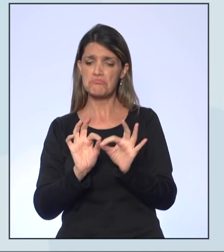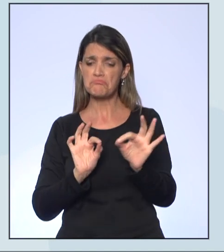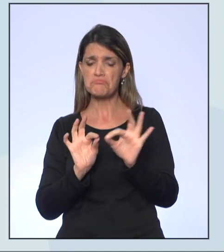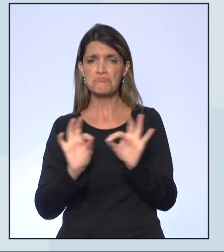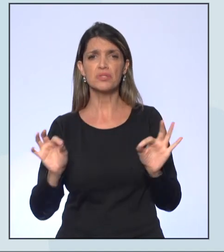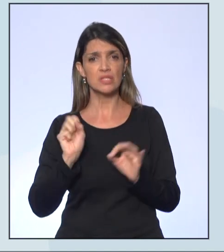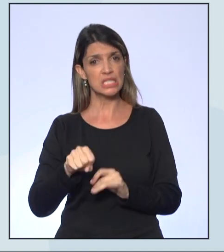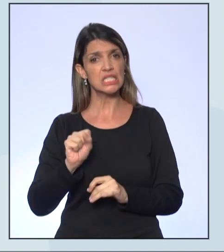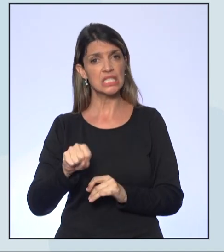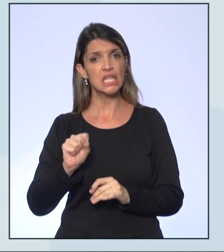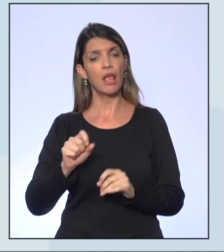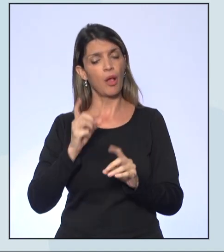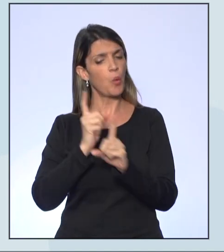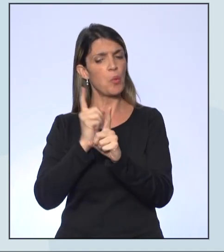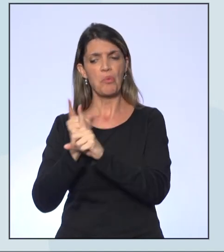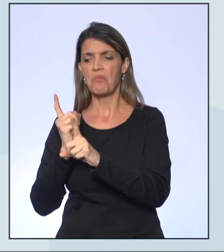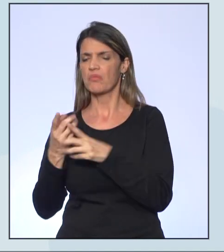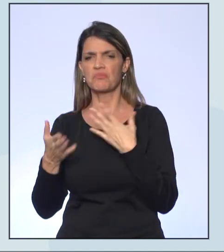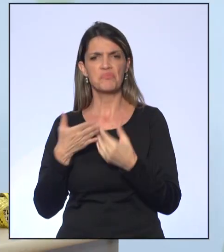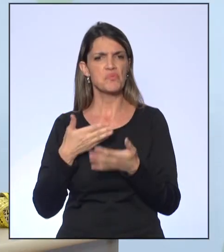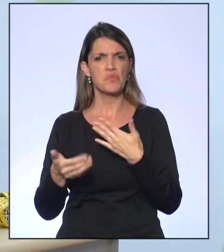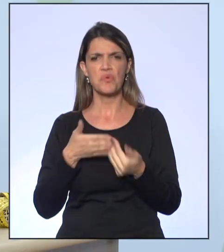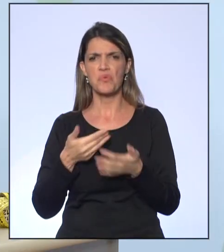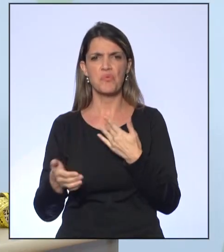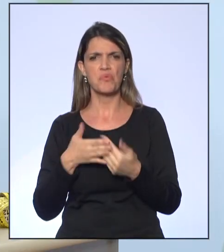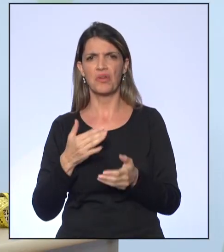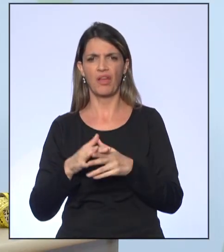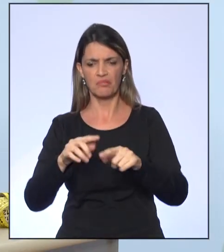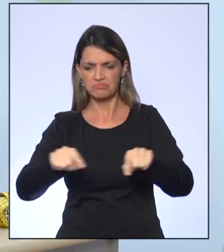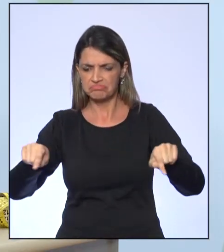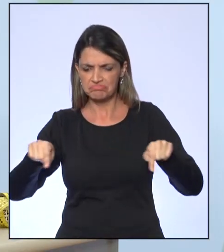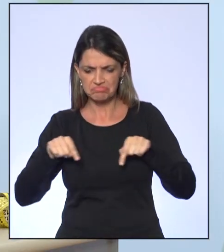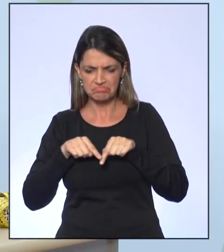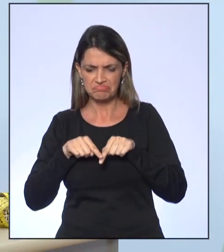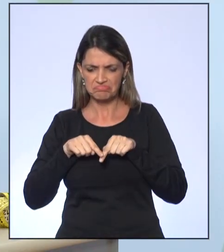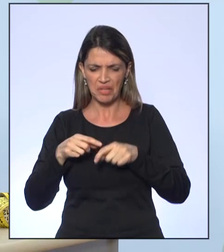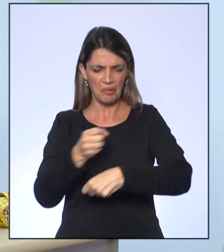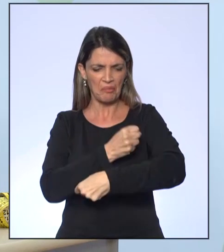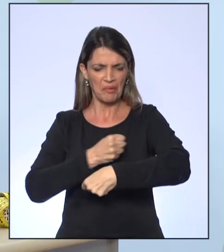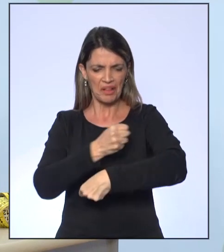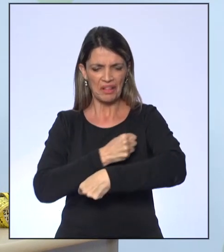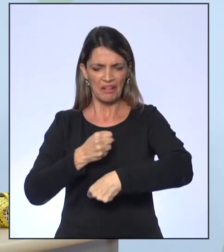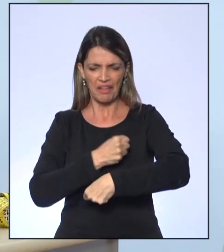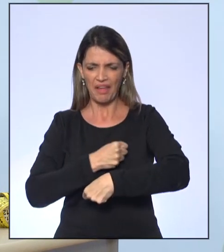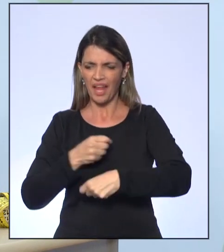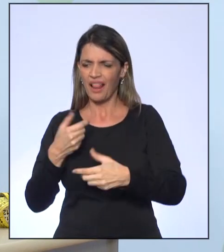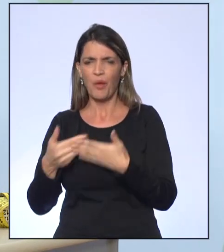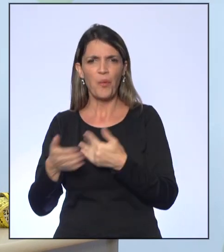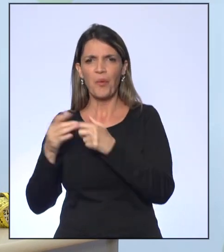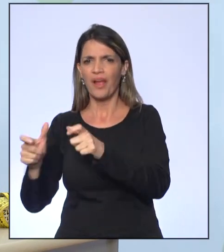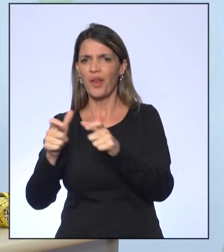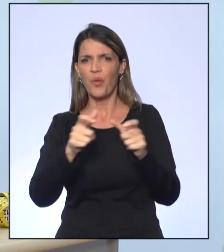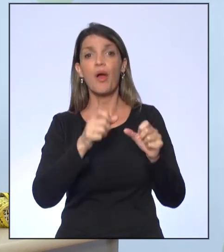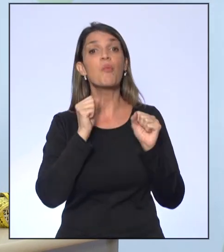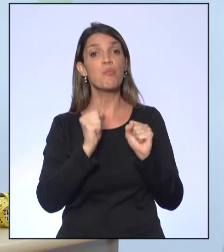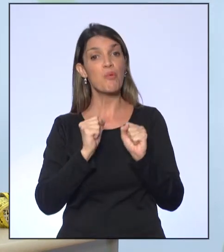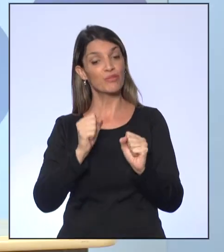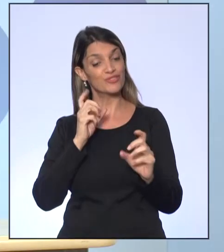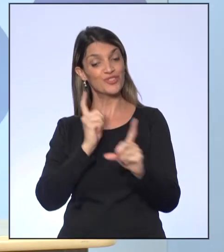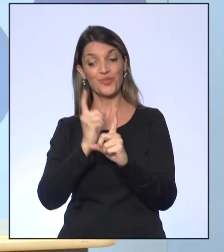pode encontrá-lo ele em qualquer lugar. Na tampa da panela, em qualquer outro lugar você pode encontrar. Não é isso,